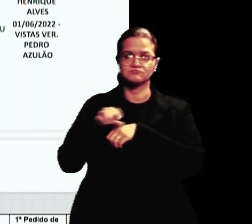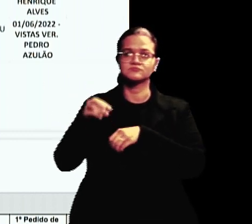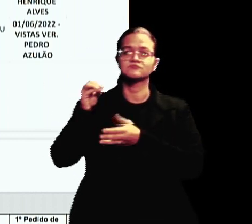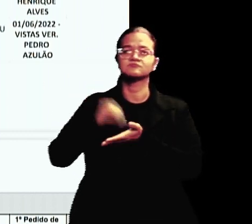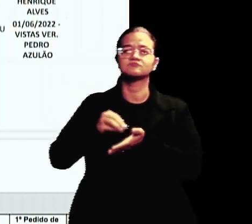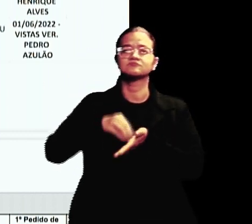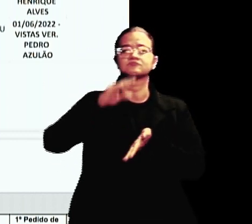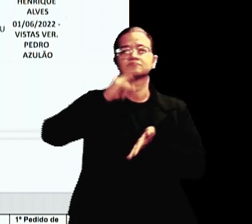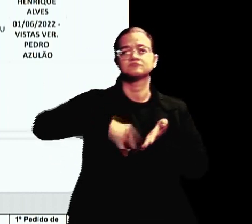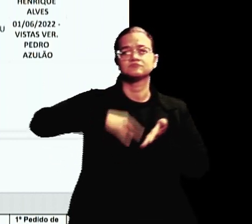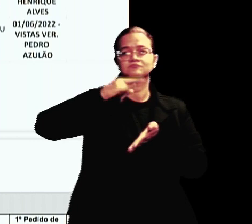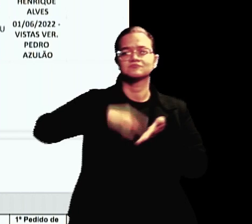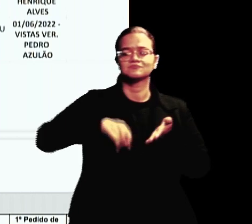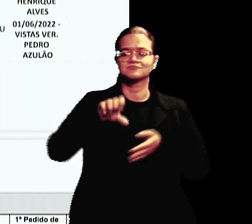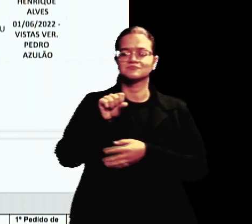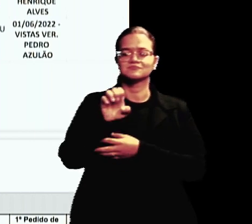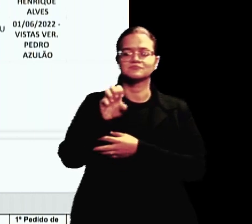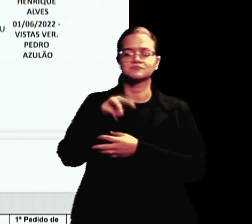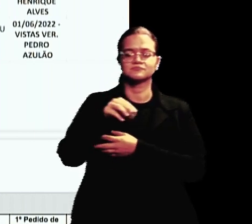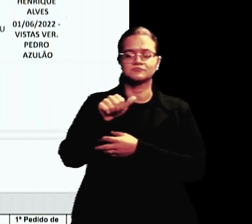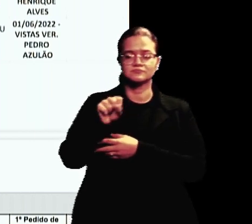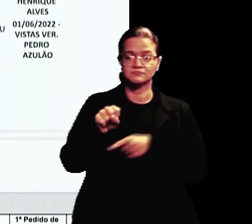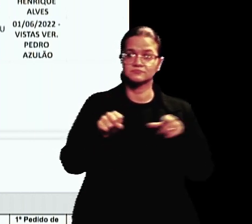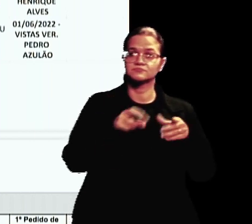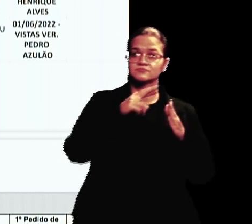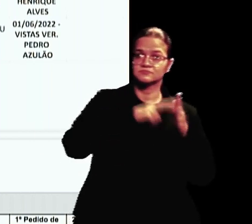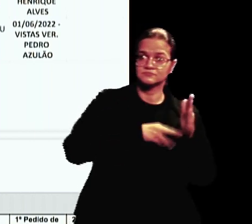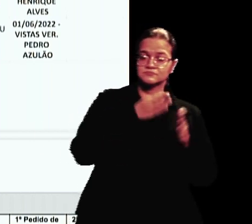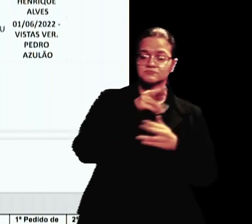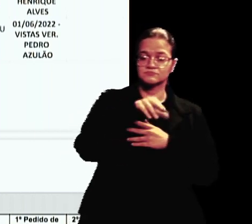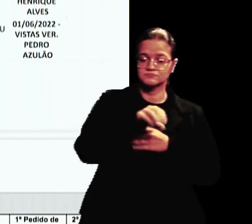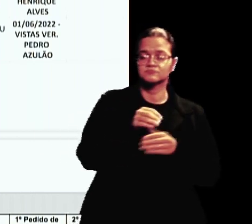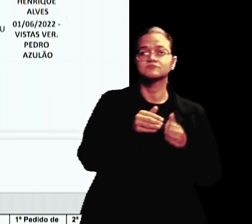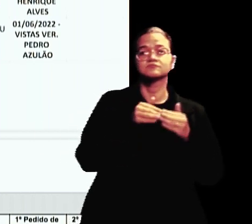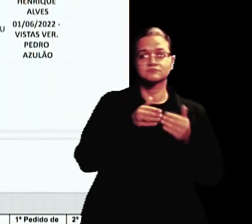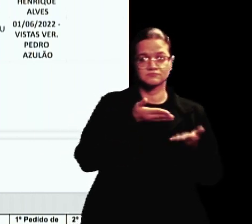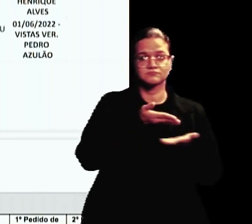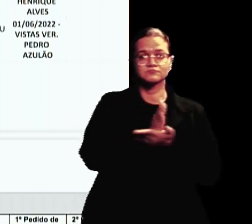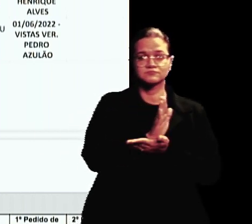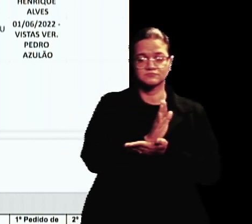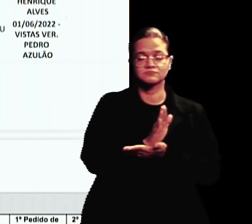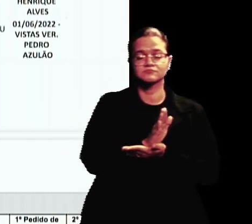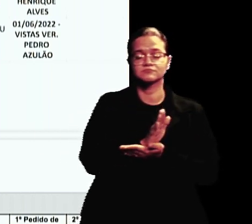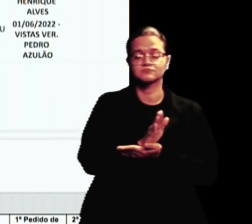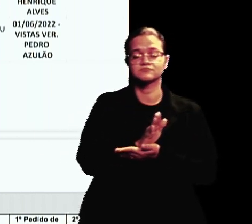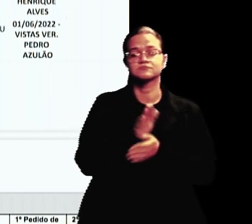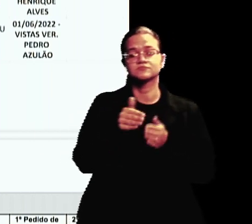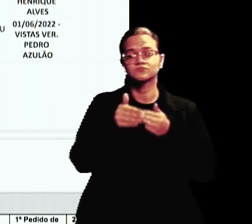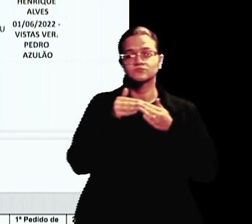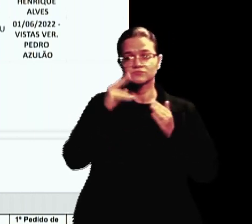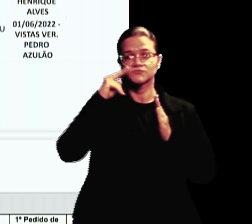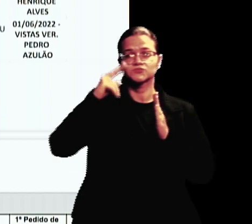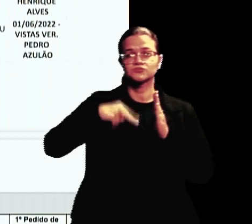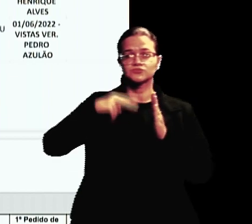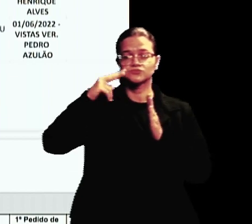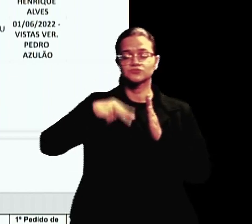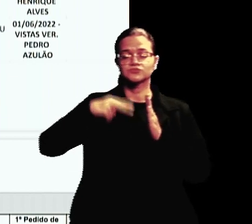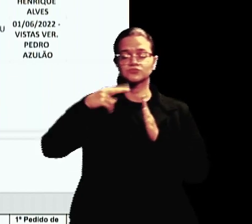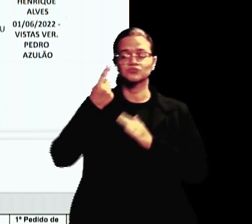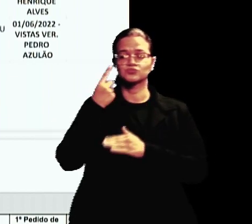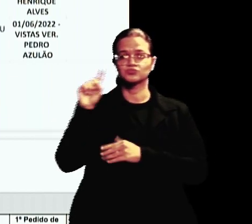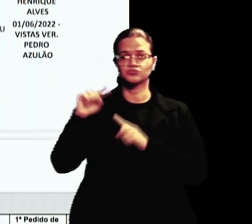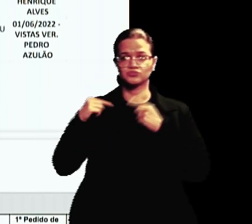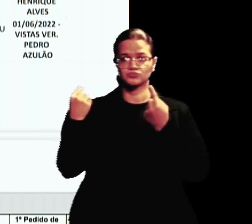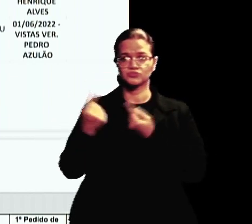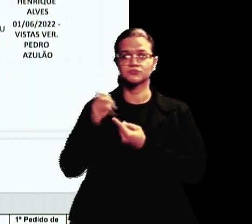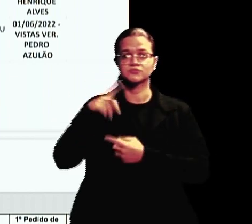o atestado da SEMAS. Relator Bruno Diniz pela aprovação. Pedido de vistas na